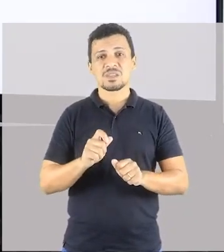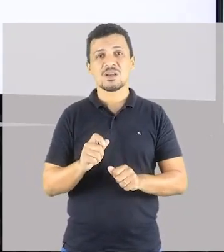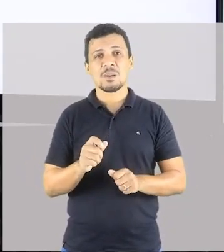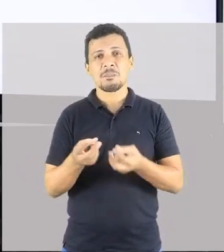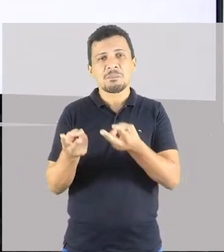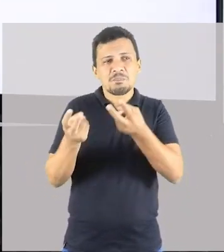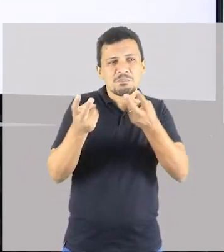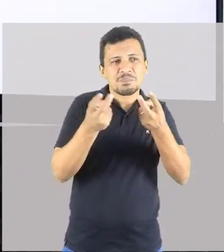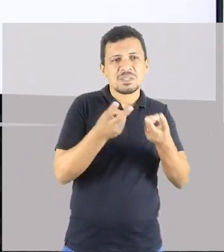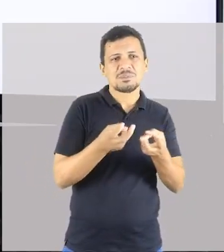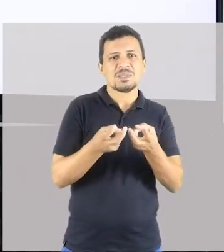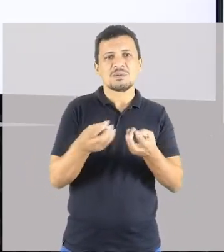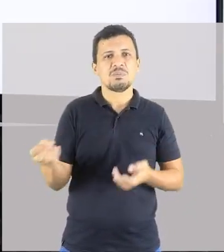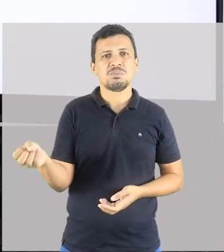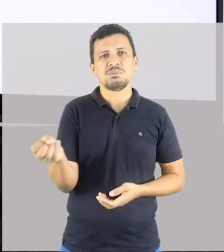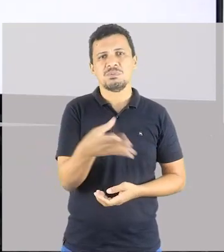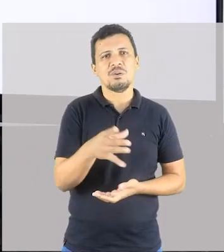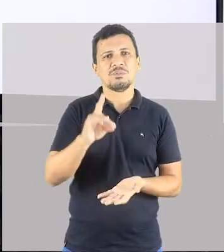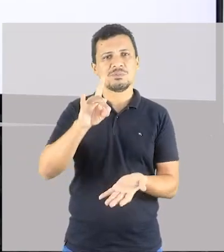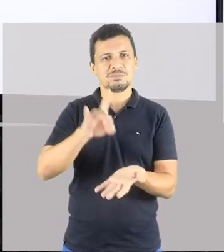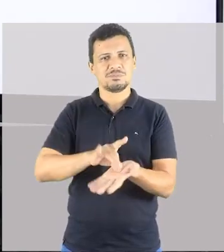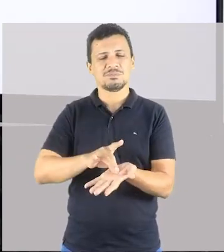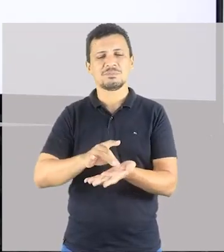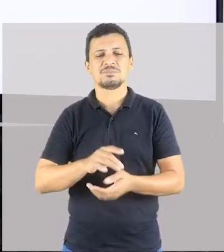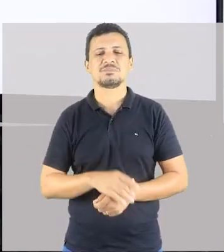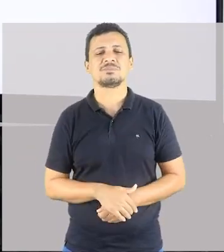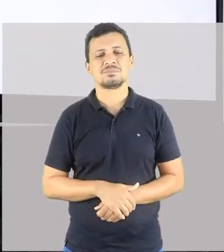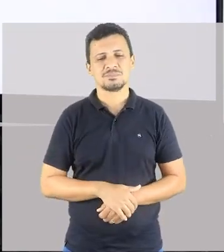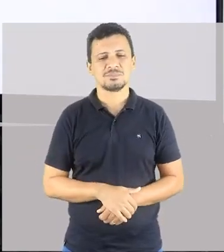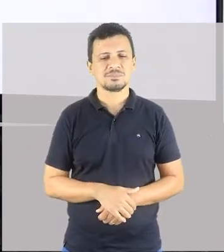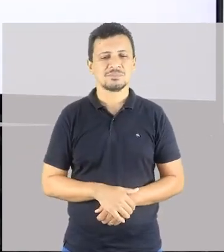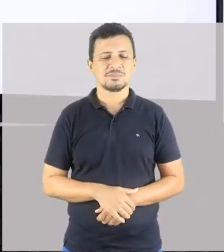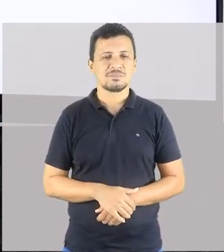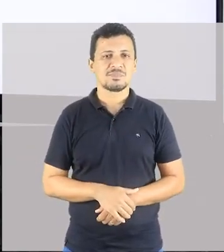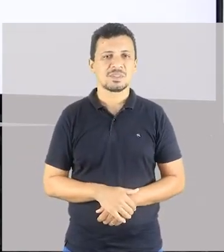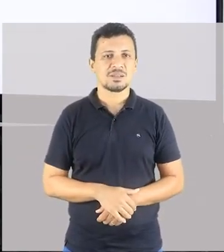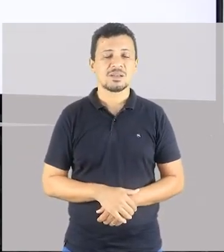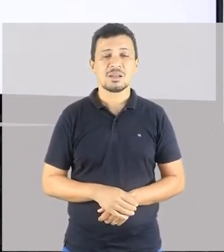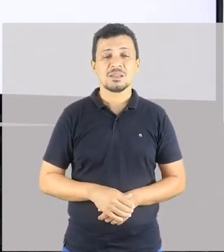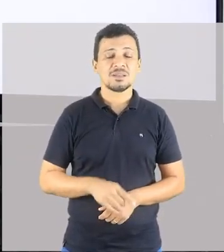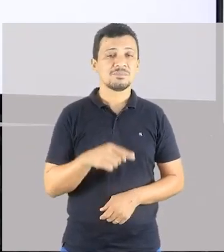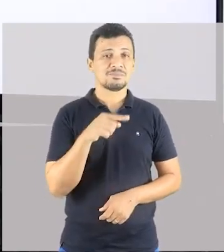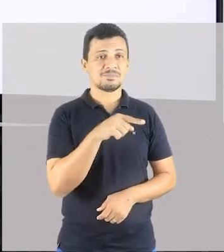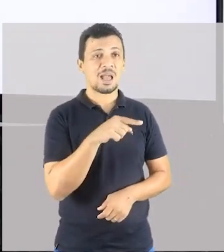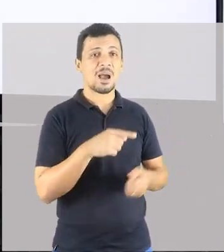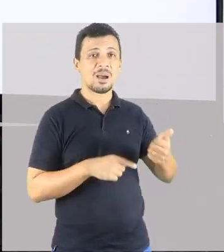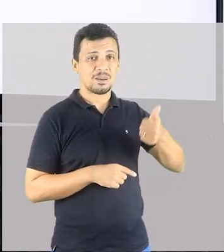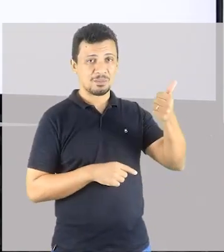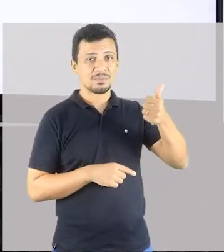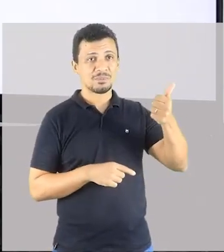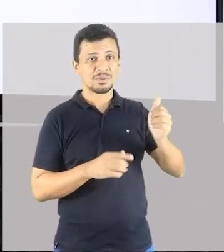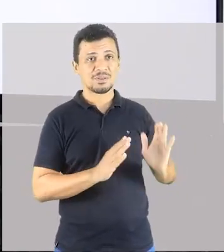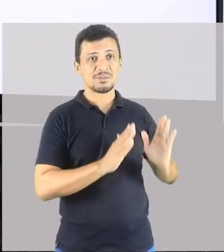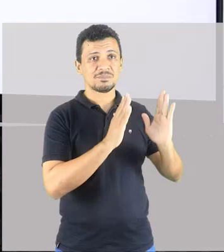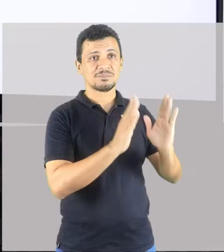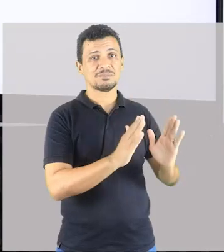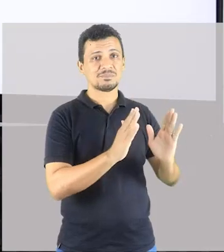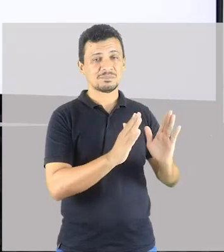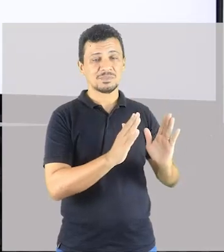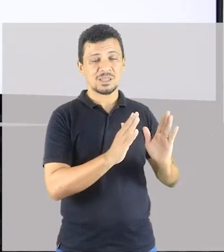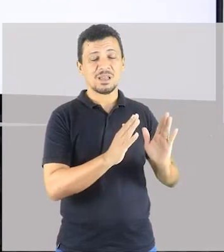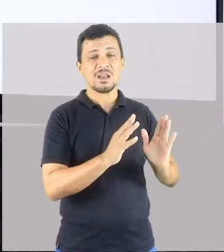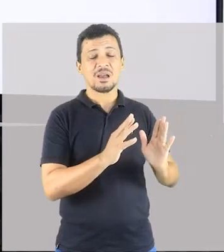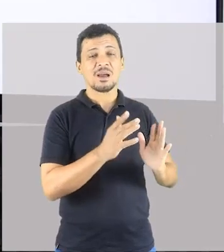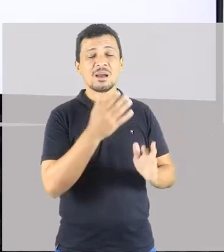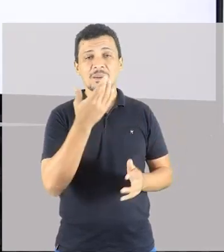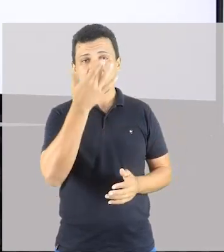de percepção dessa realidade, né? E aí ele diz que a primeira fase, né, em relação aos